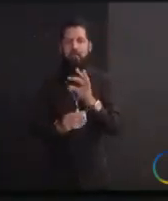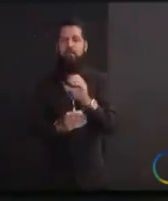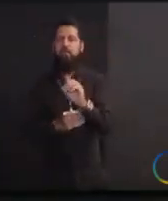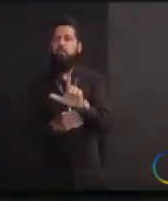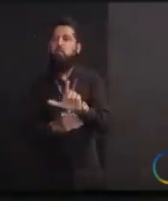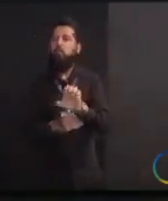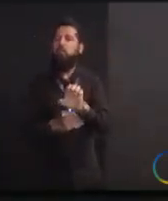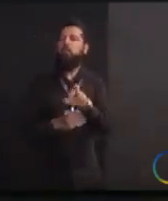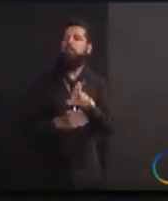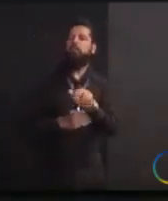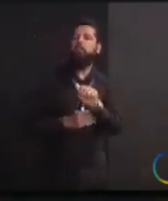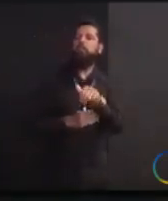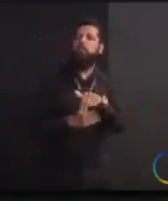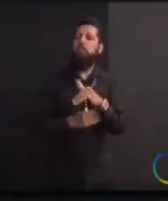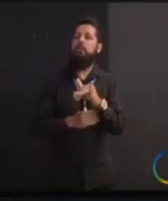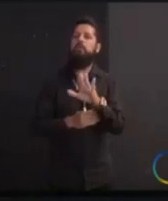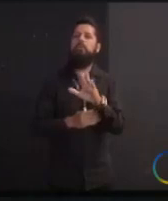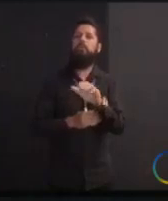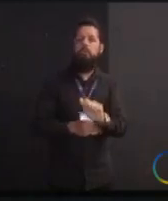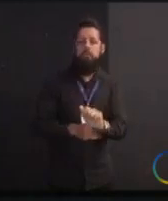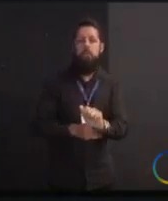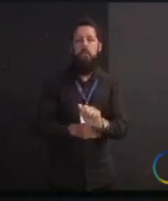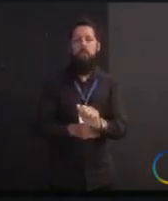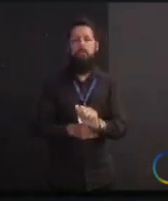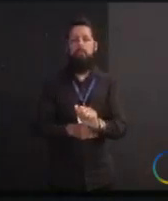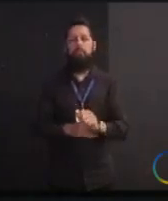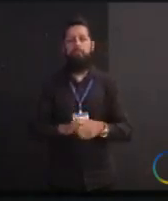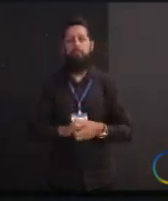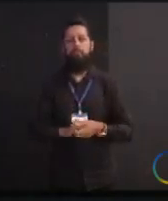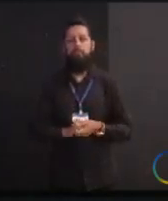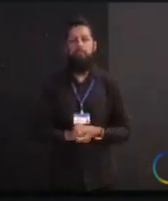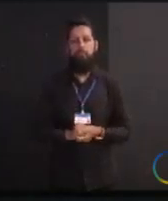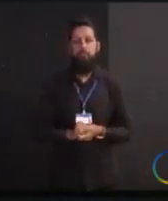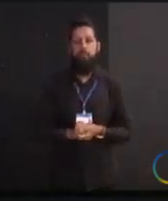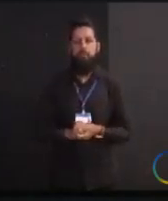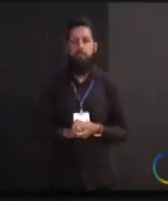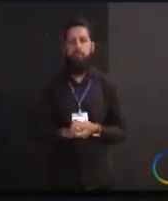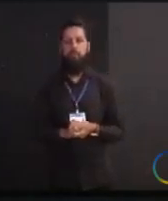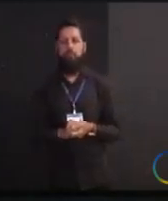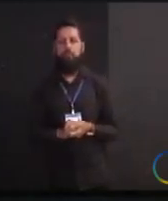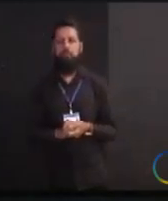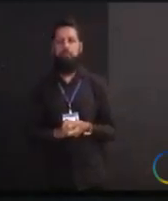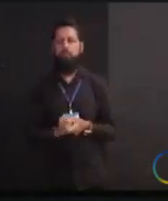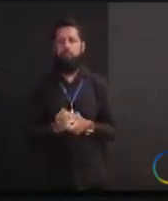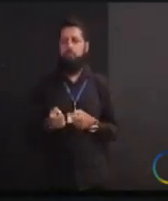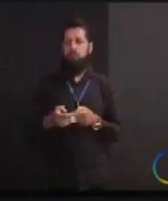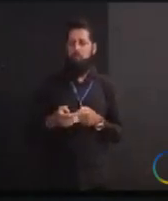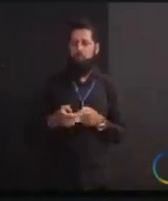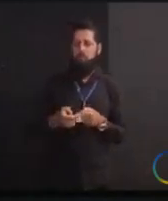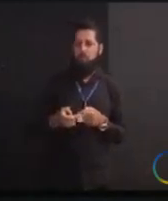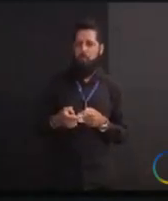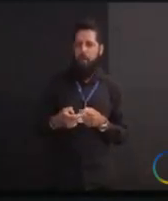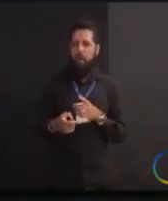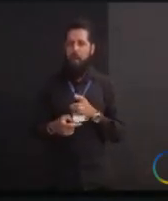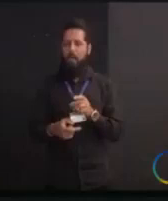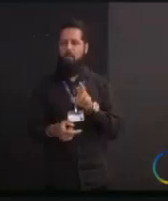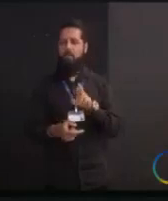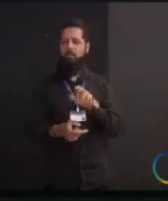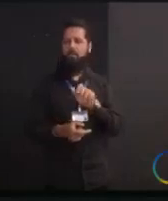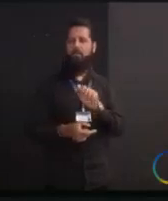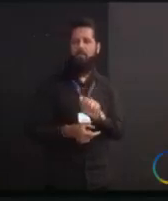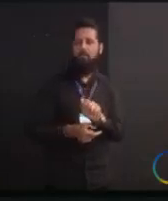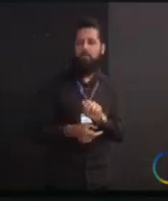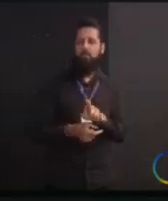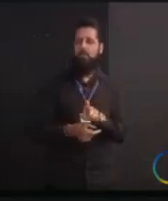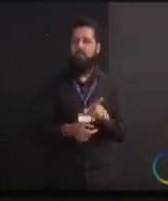o Drauzio Varela vem falando. Se a sexualidade do outro está nos incomodando, lamento dizer,